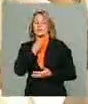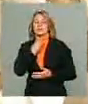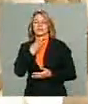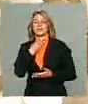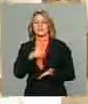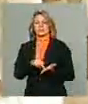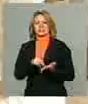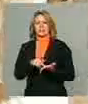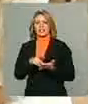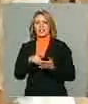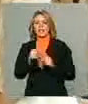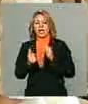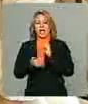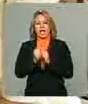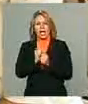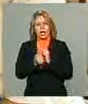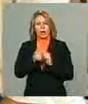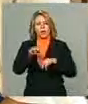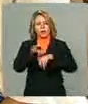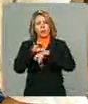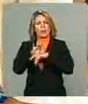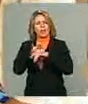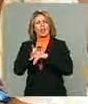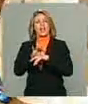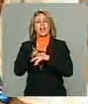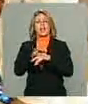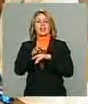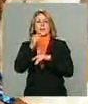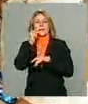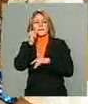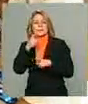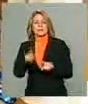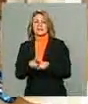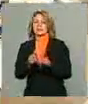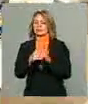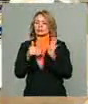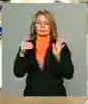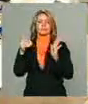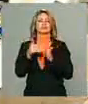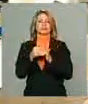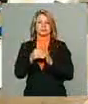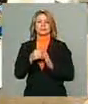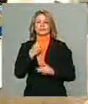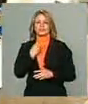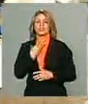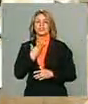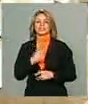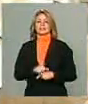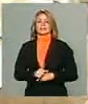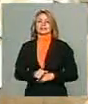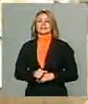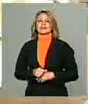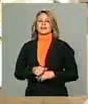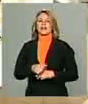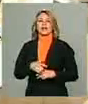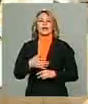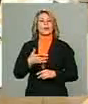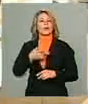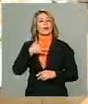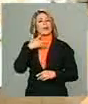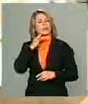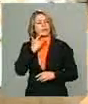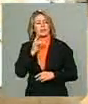feijão arroz Car seca balhau Pimenta Pimenta você come de tudo só não bebe só não bebe